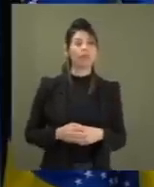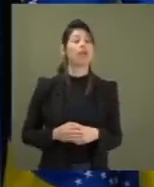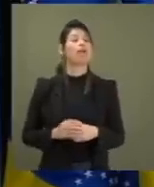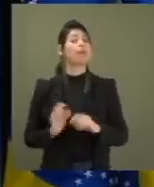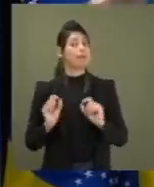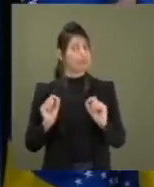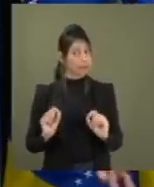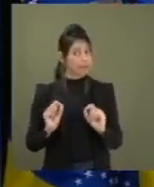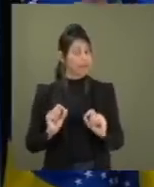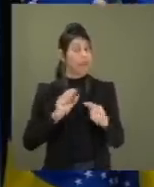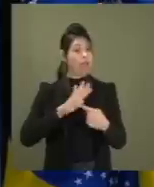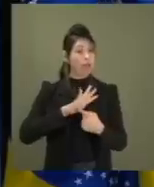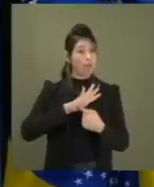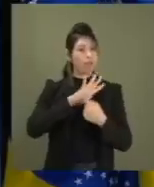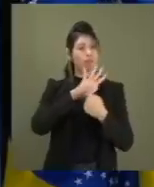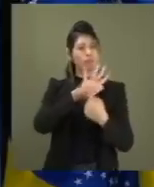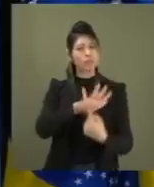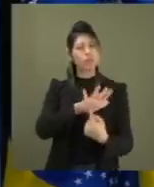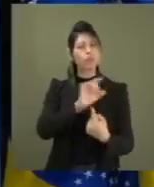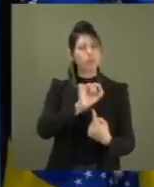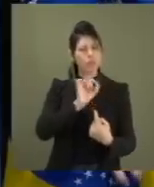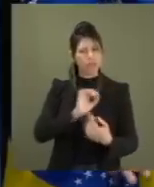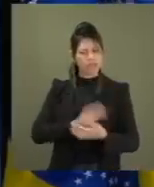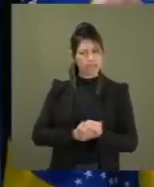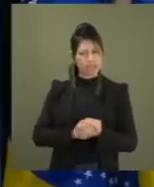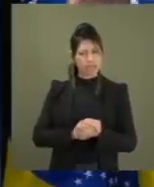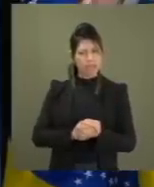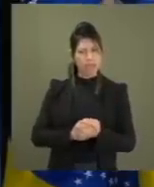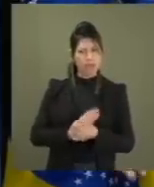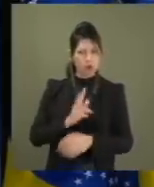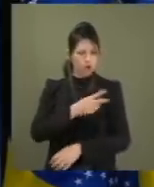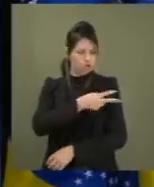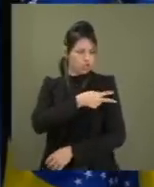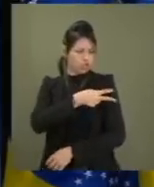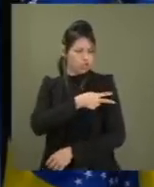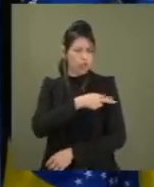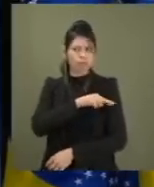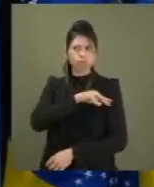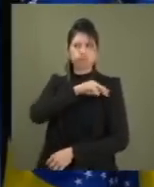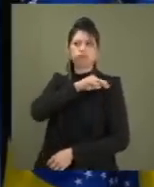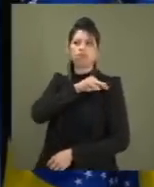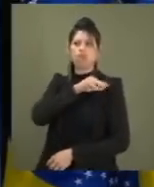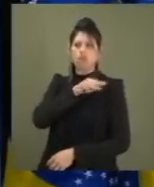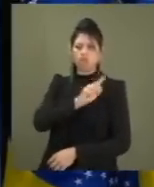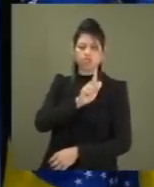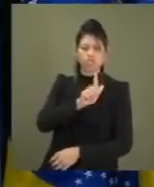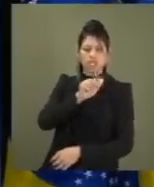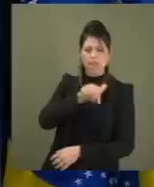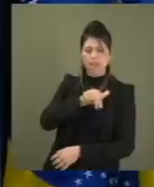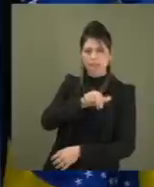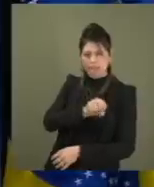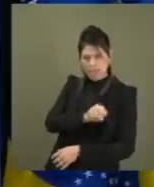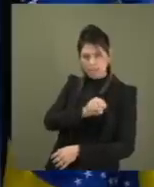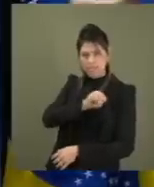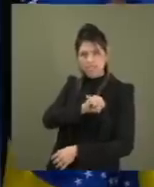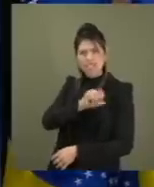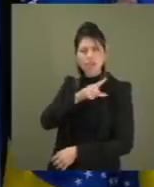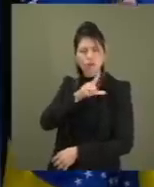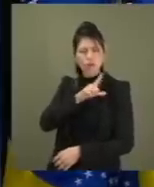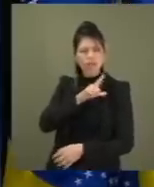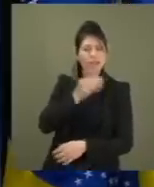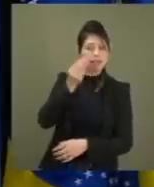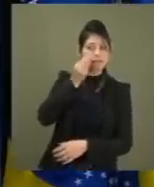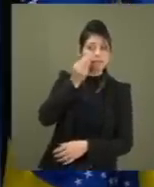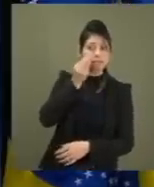mostrou o general do GSI e o general do Lula recebendo com